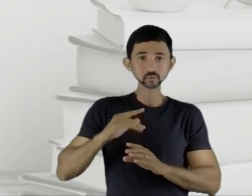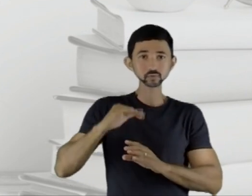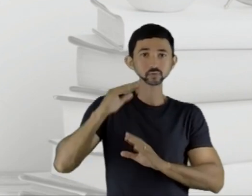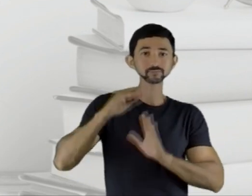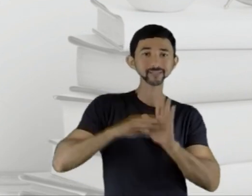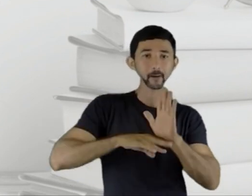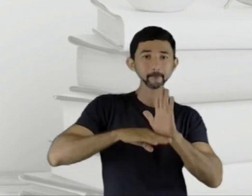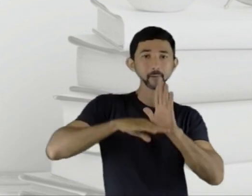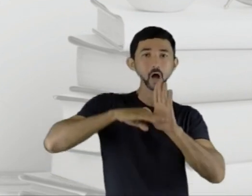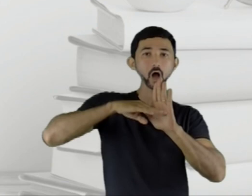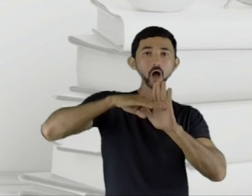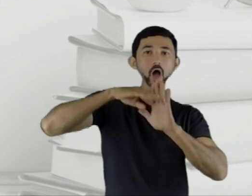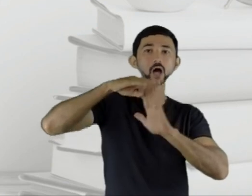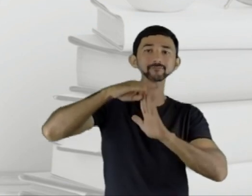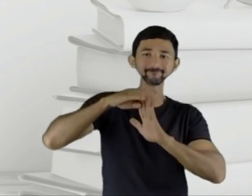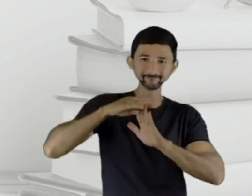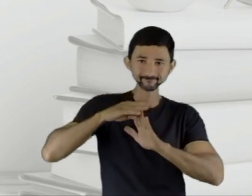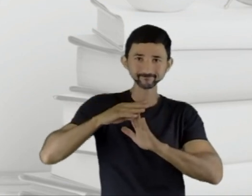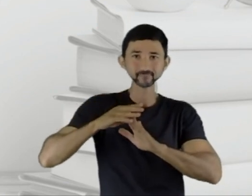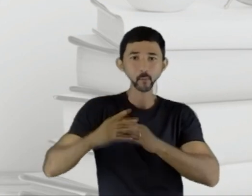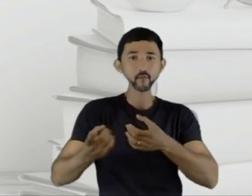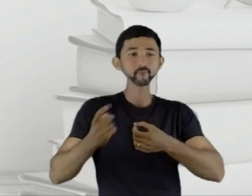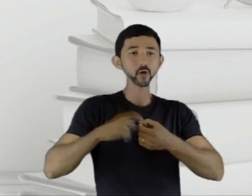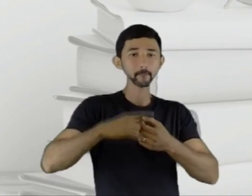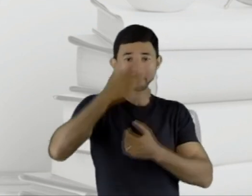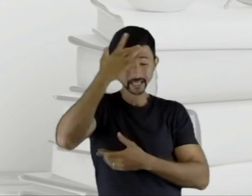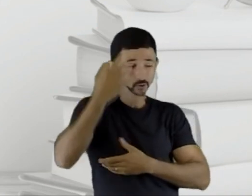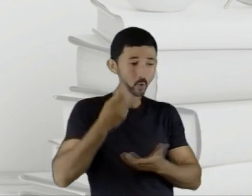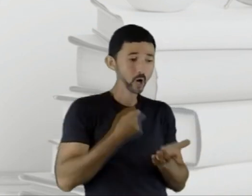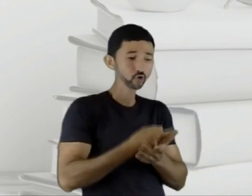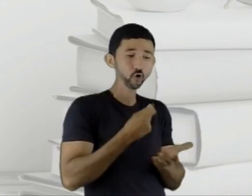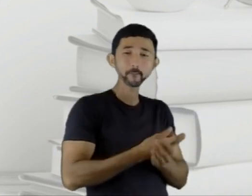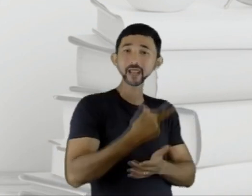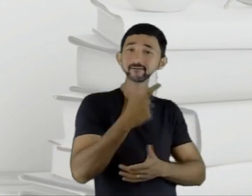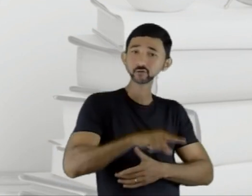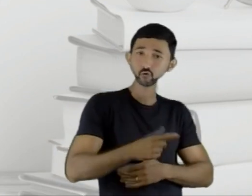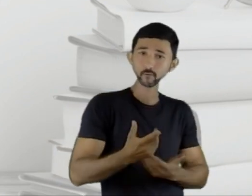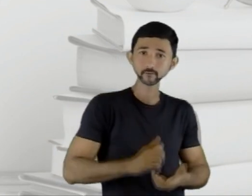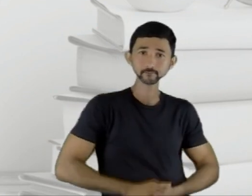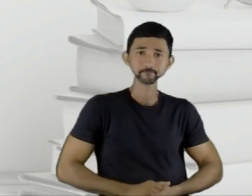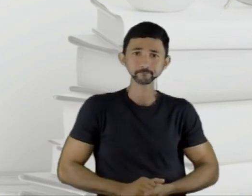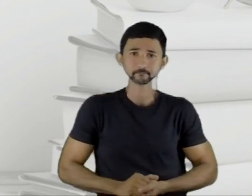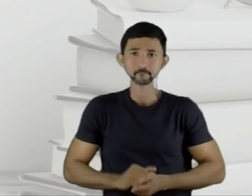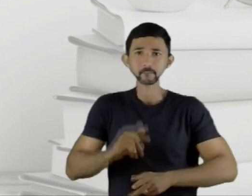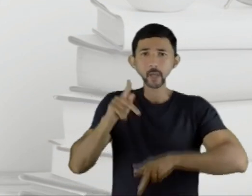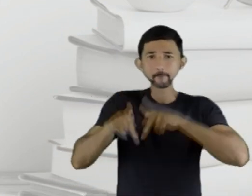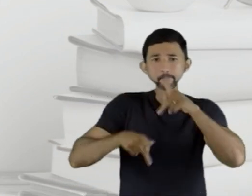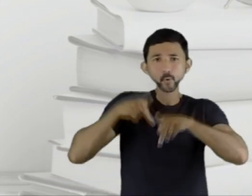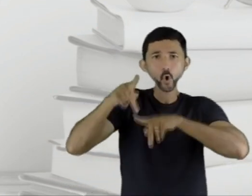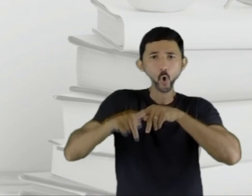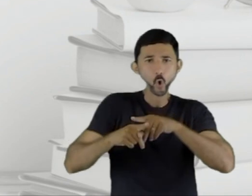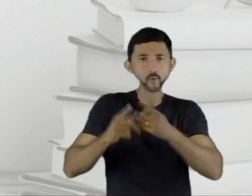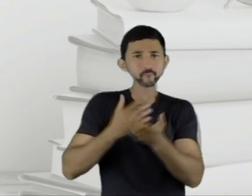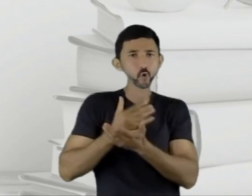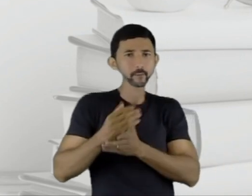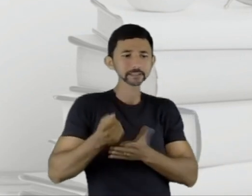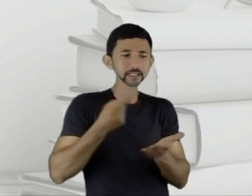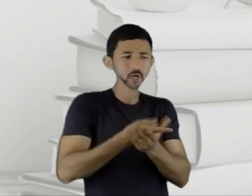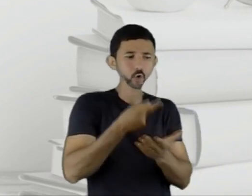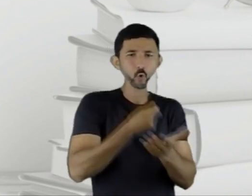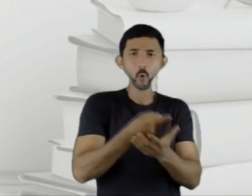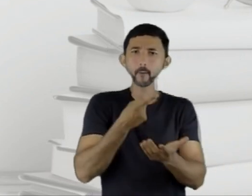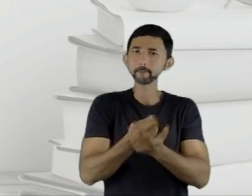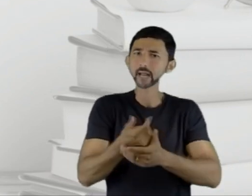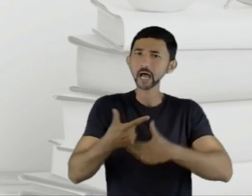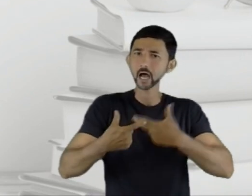e haveria retomada de consumo, tá? E quando a população começasse a consumir, voltasse